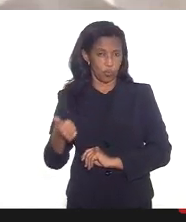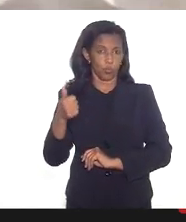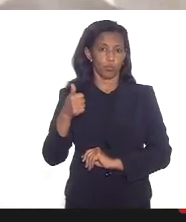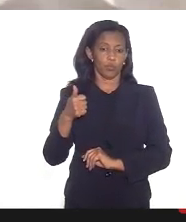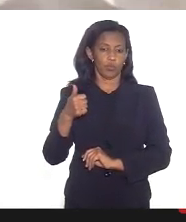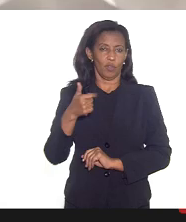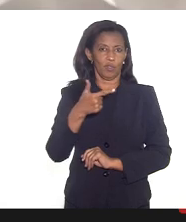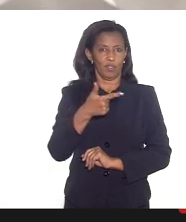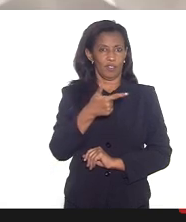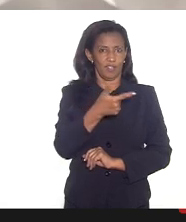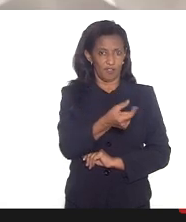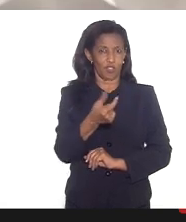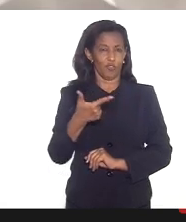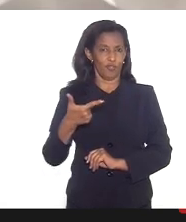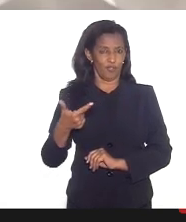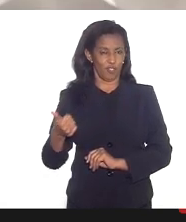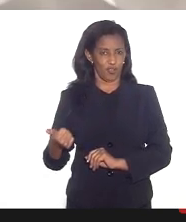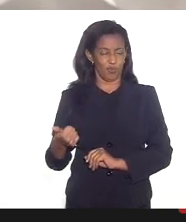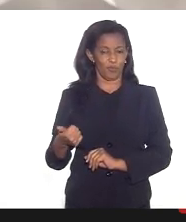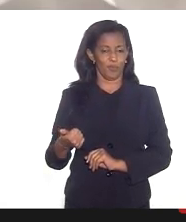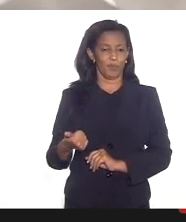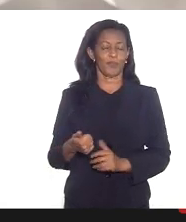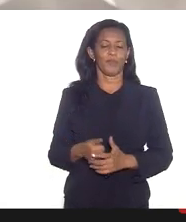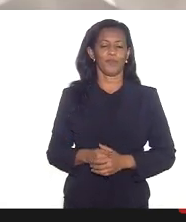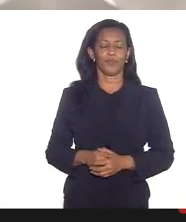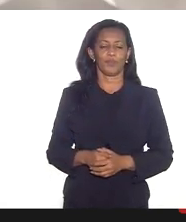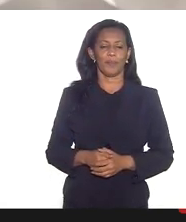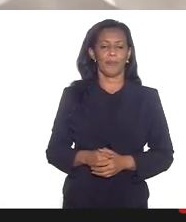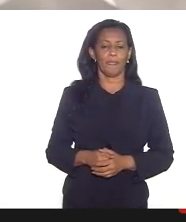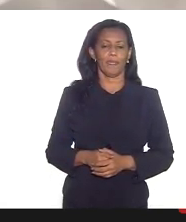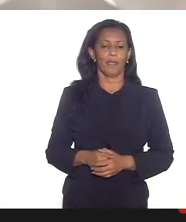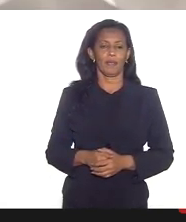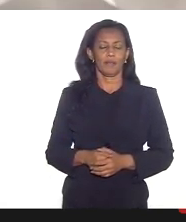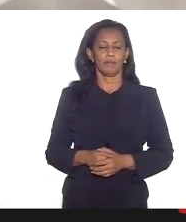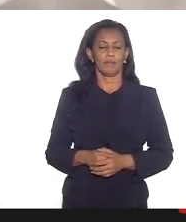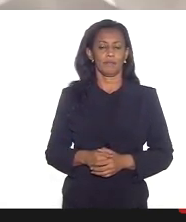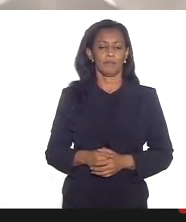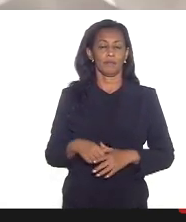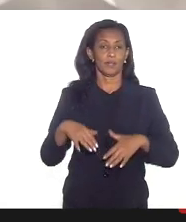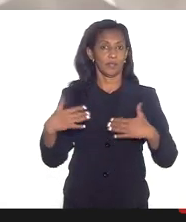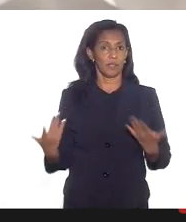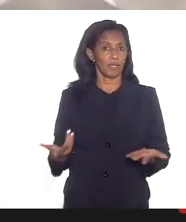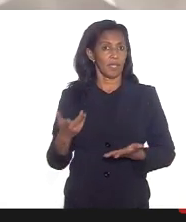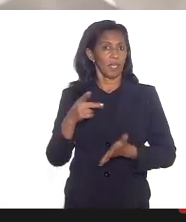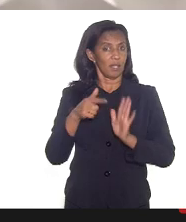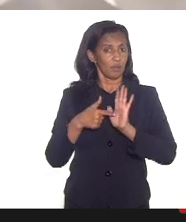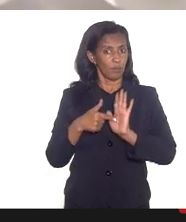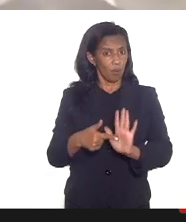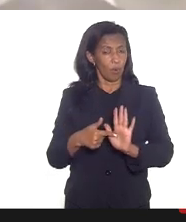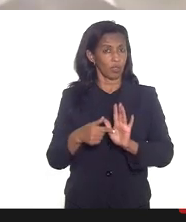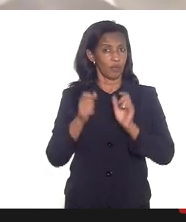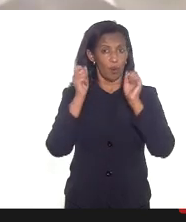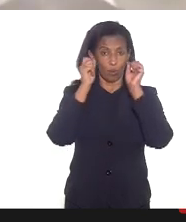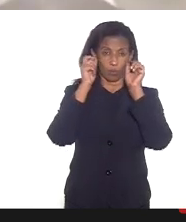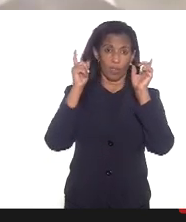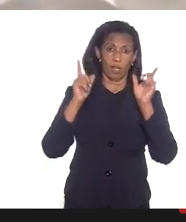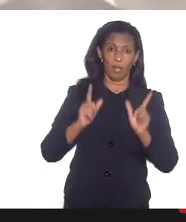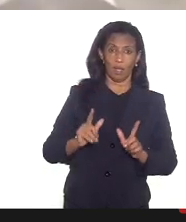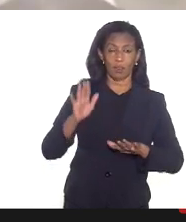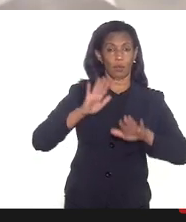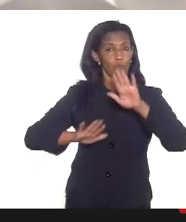2025 perdão de 21 de junho de 2020 um E aí sai daqui a alguns alertas